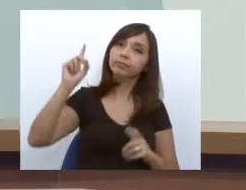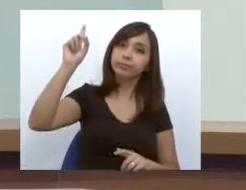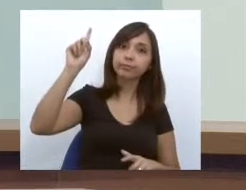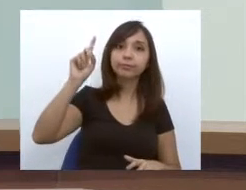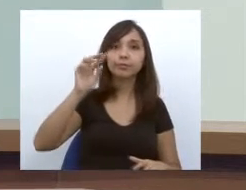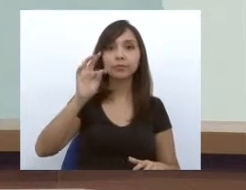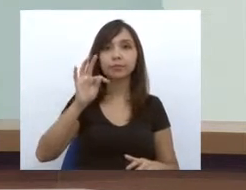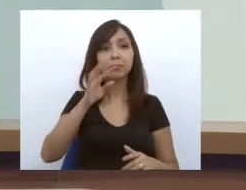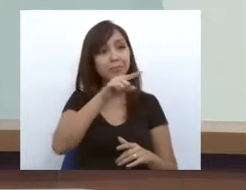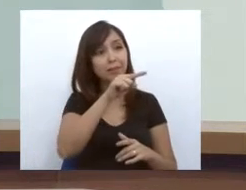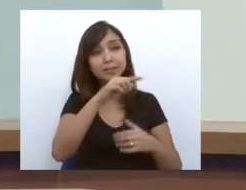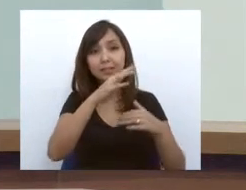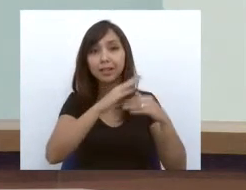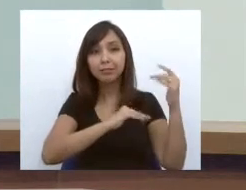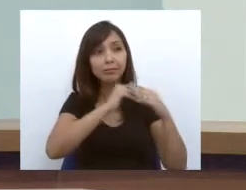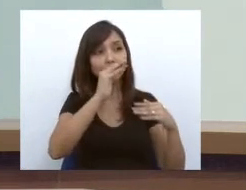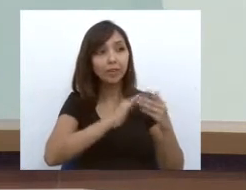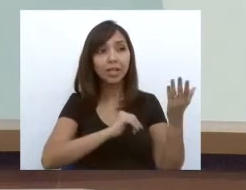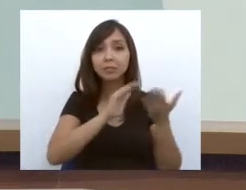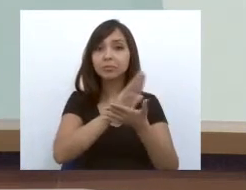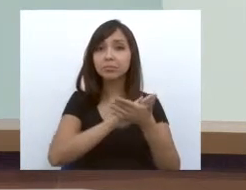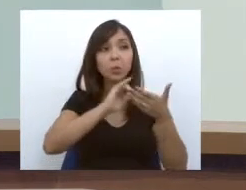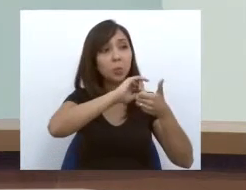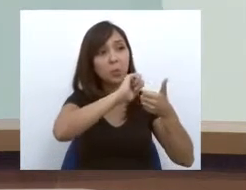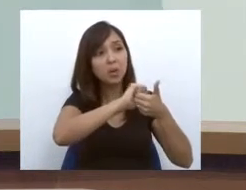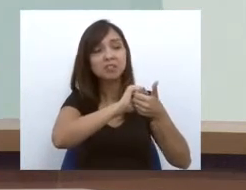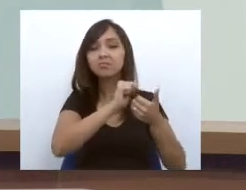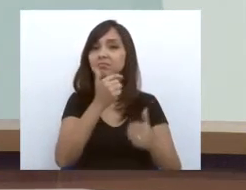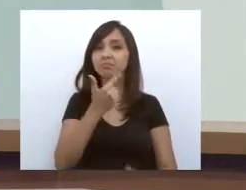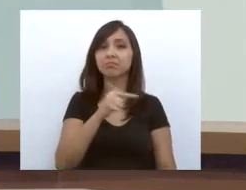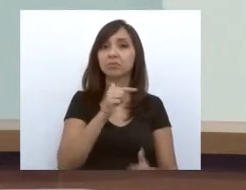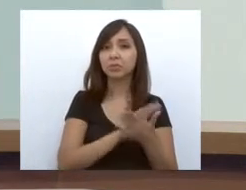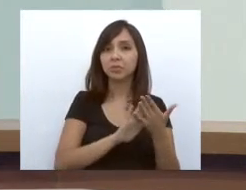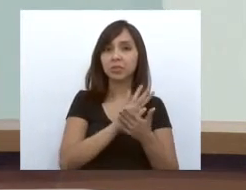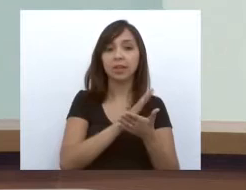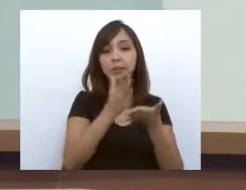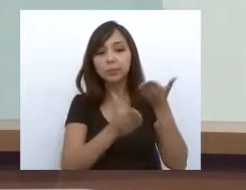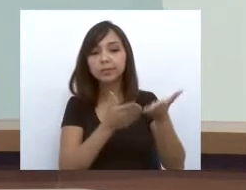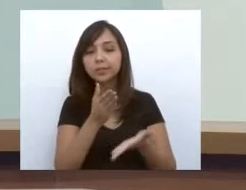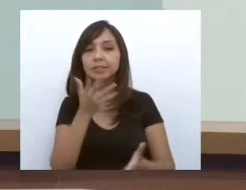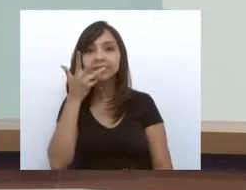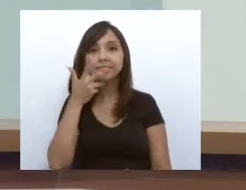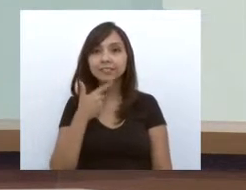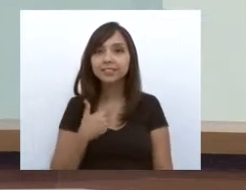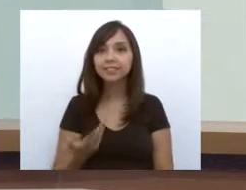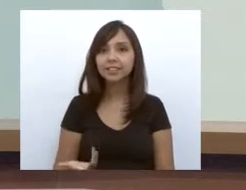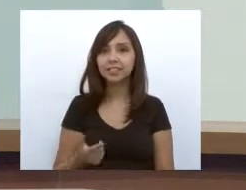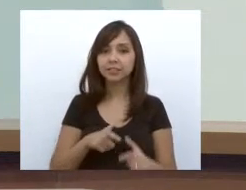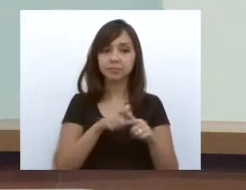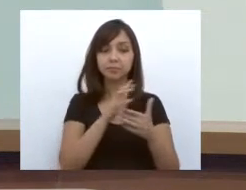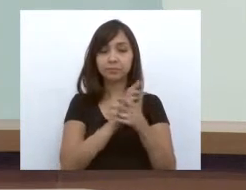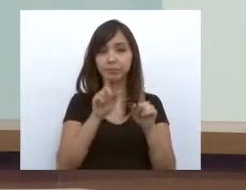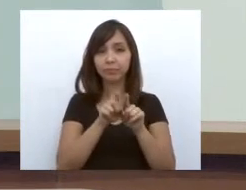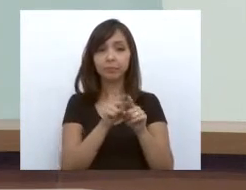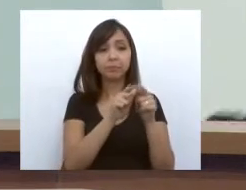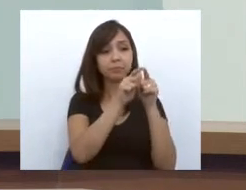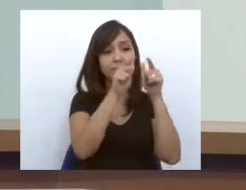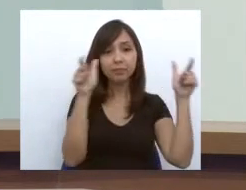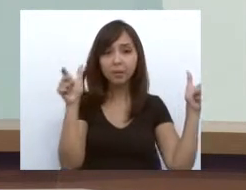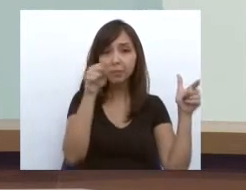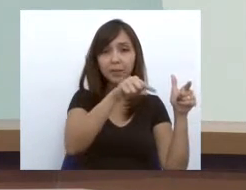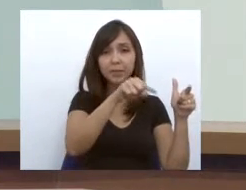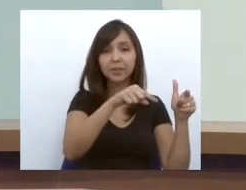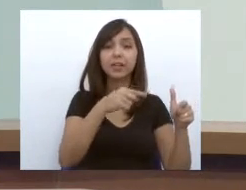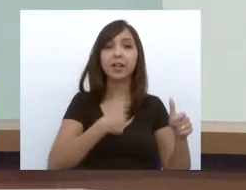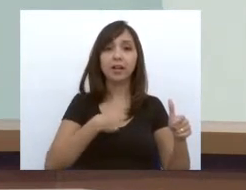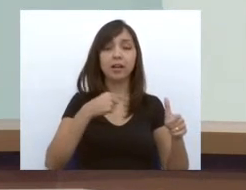tem qualificação nenhuma ao cuidado com a criança, e a maioria que ali se candidatam